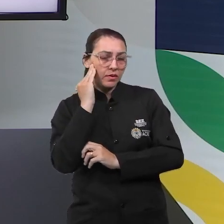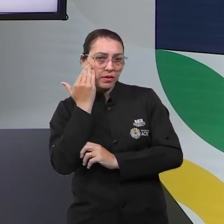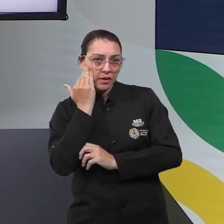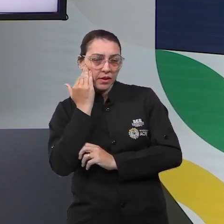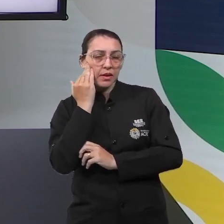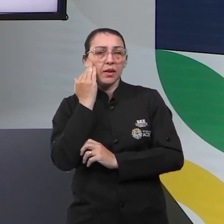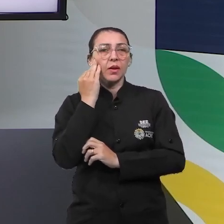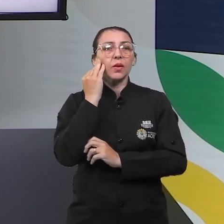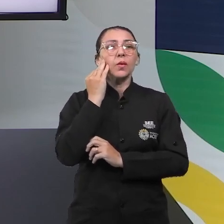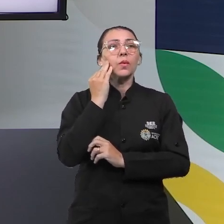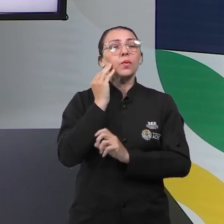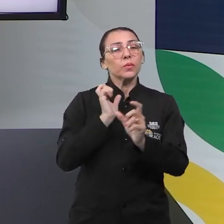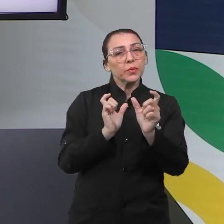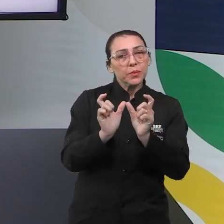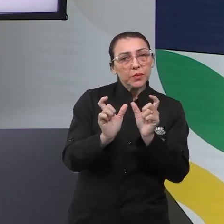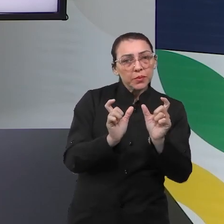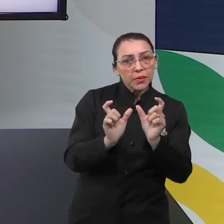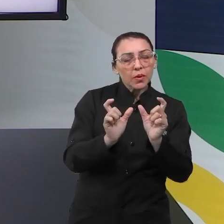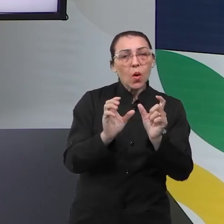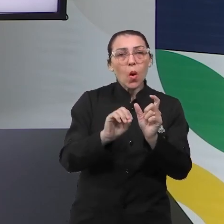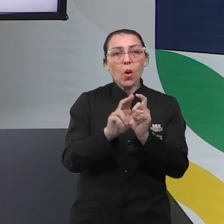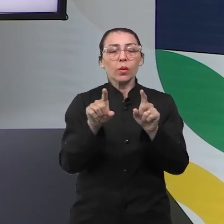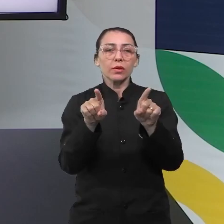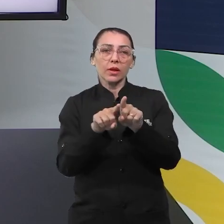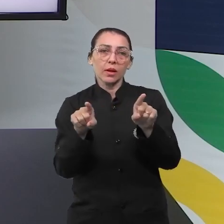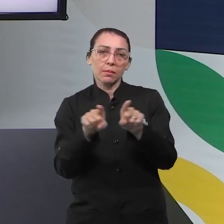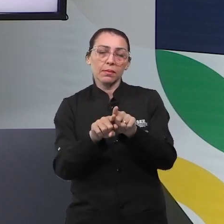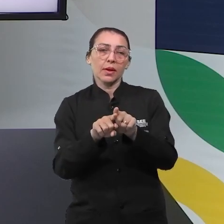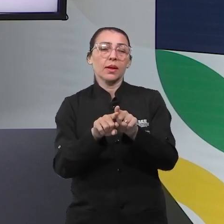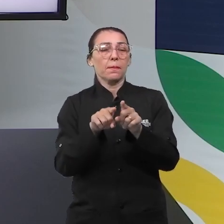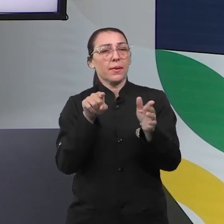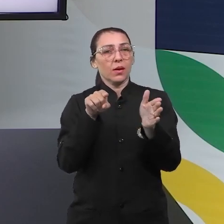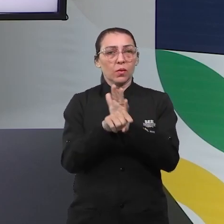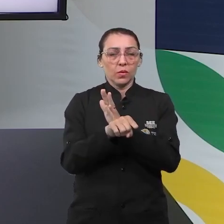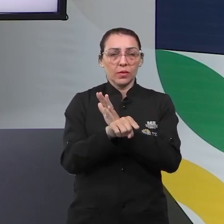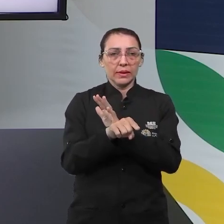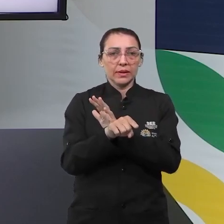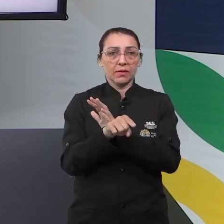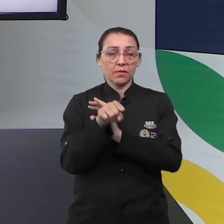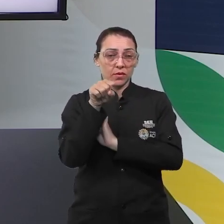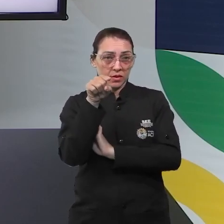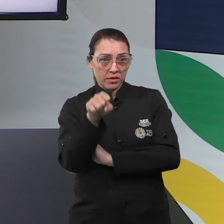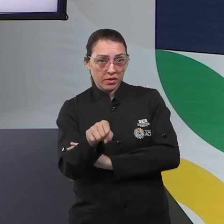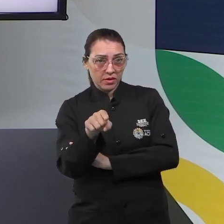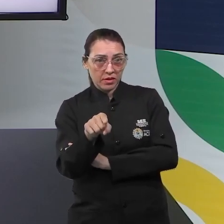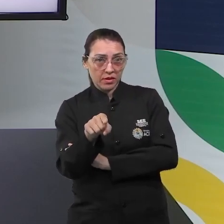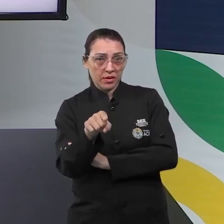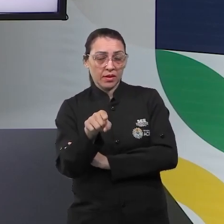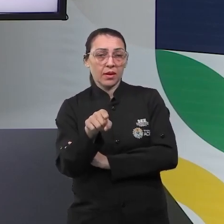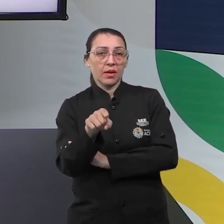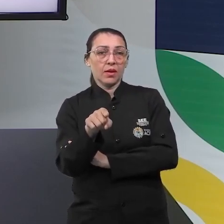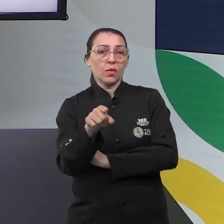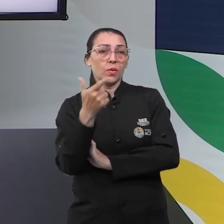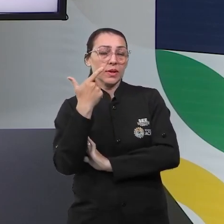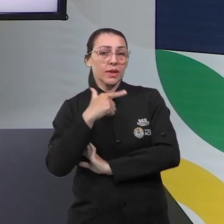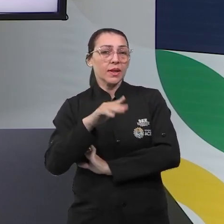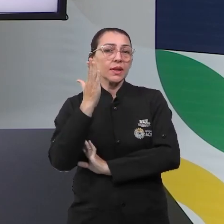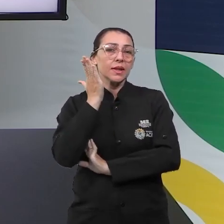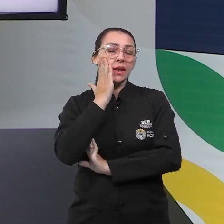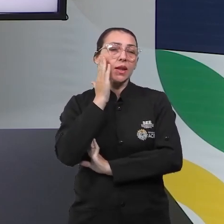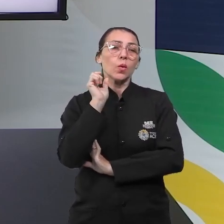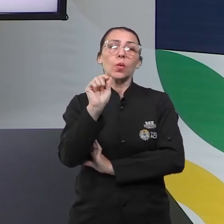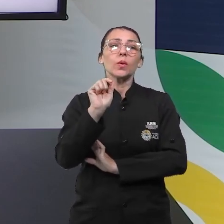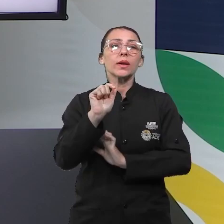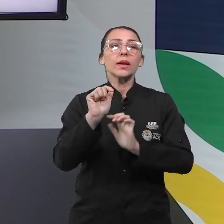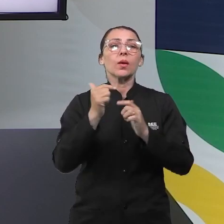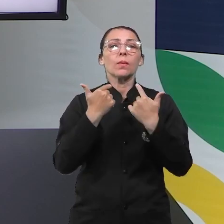compreender bem os enunciados ou até mesmo o comando da questão. Então, você conseguindo compreender o que é uma